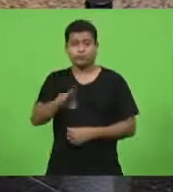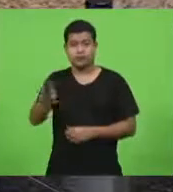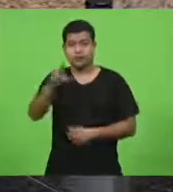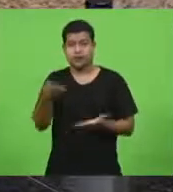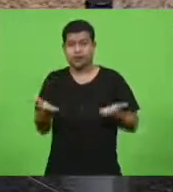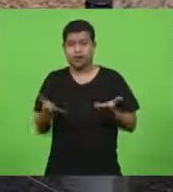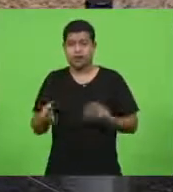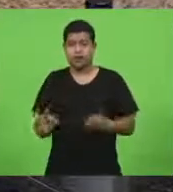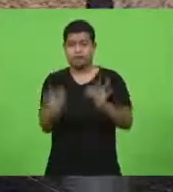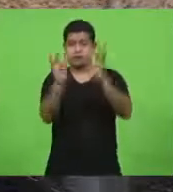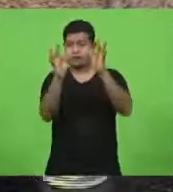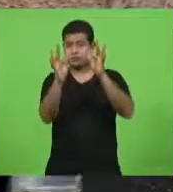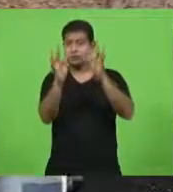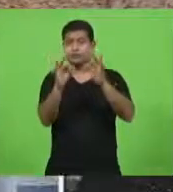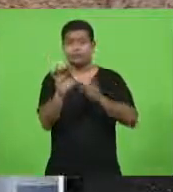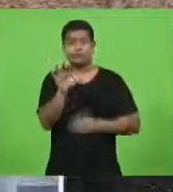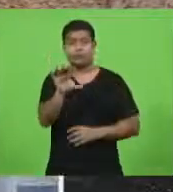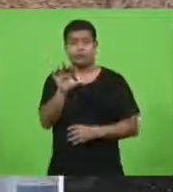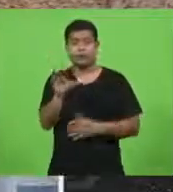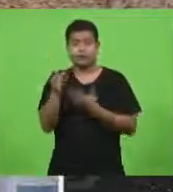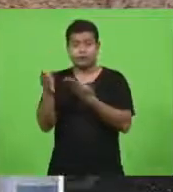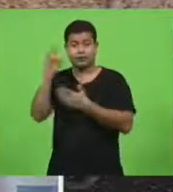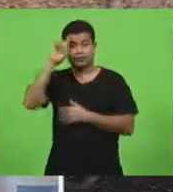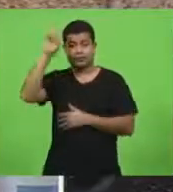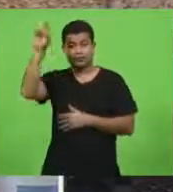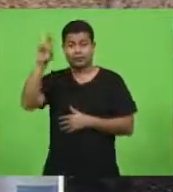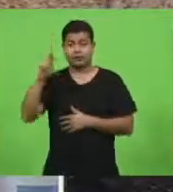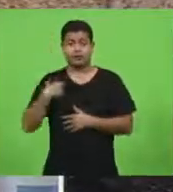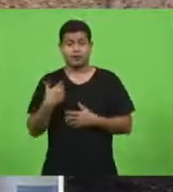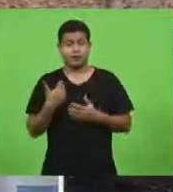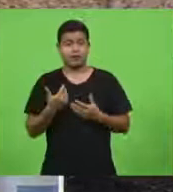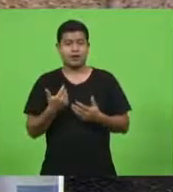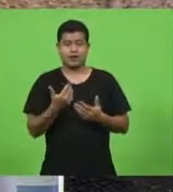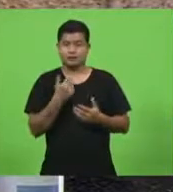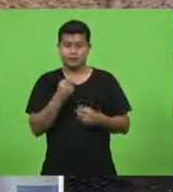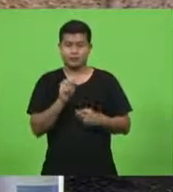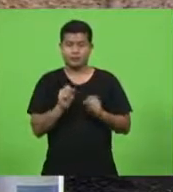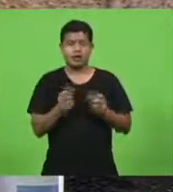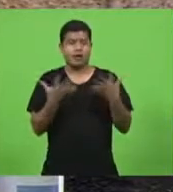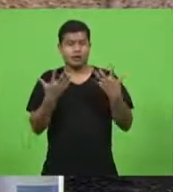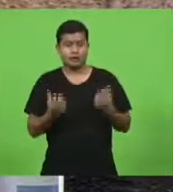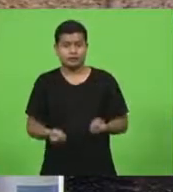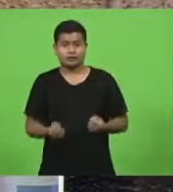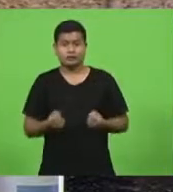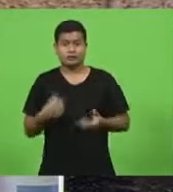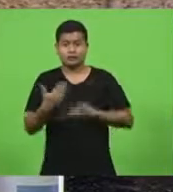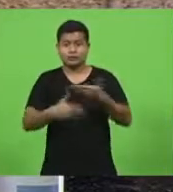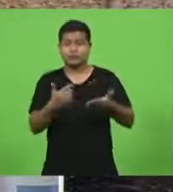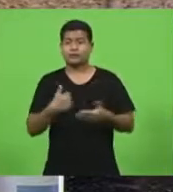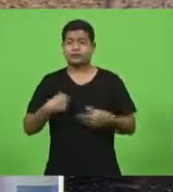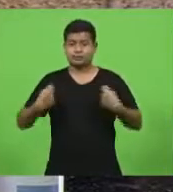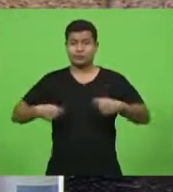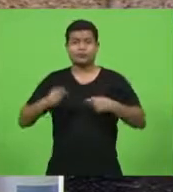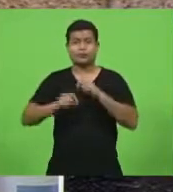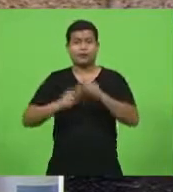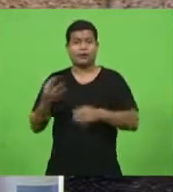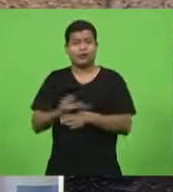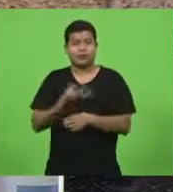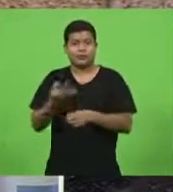agora. Mas o comandante que abre mão de um polícia, ele tem que aguentar as consequências depois.